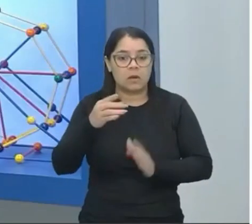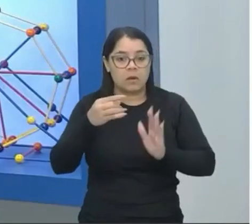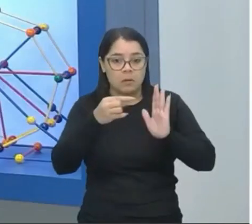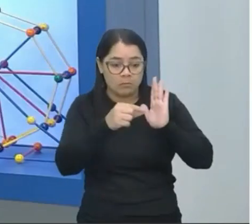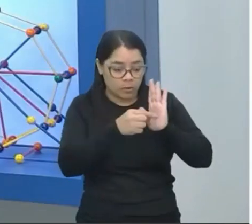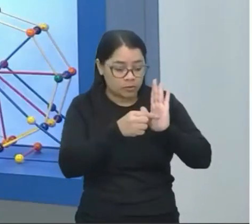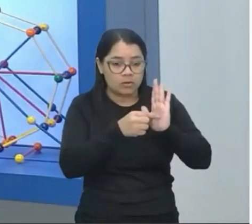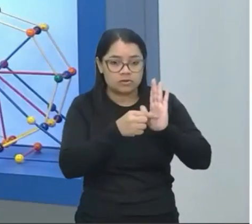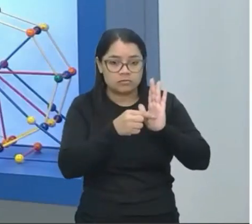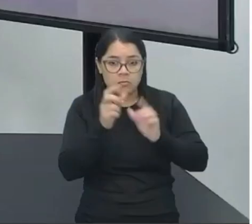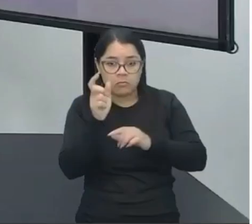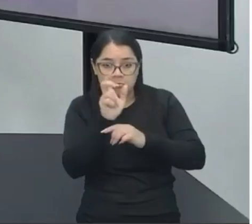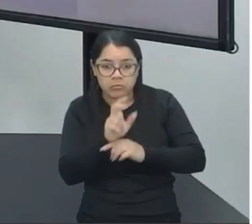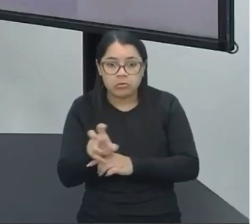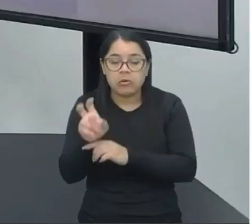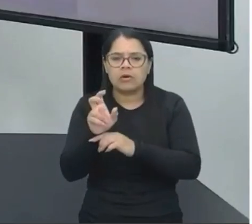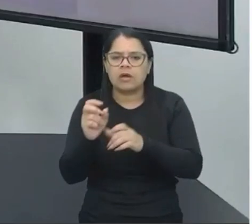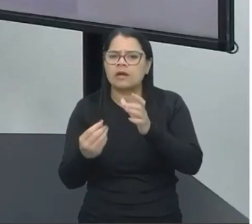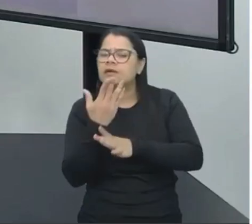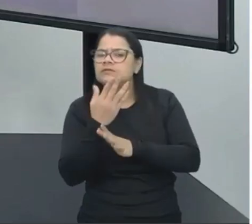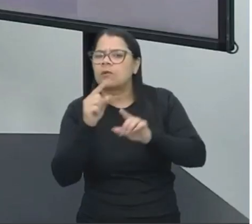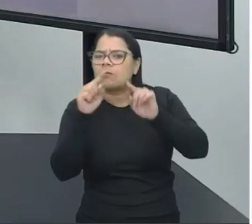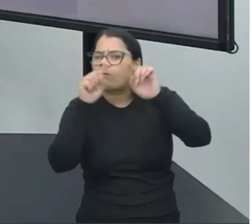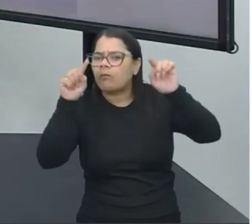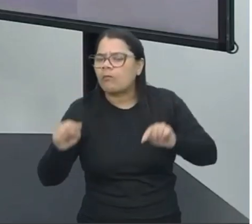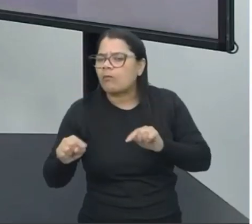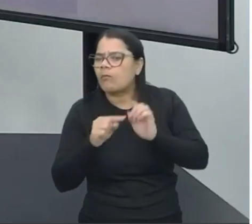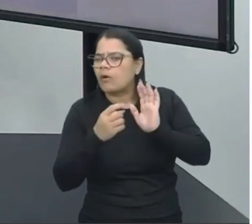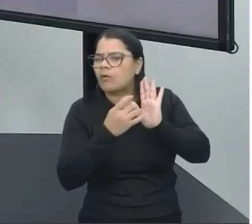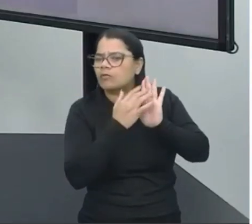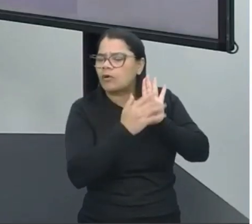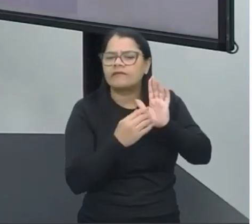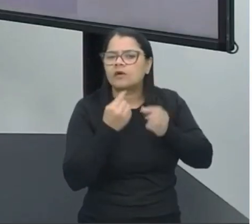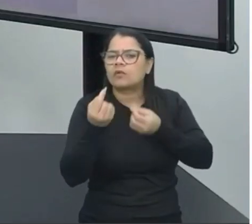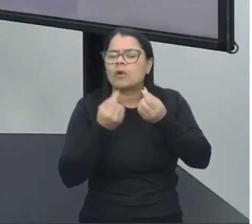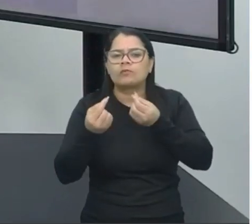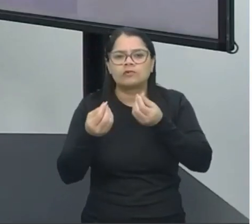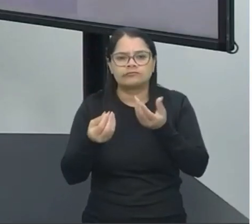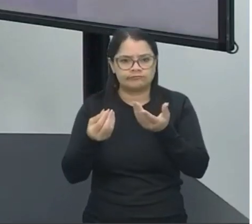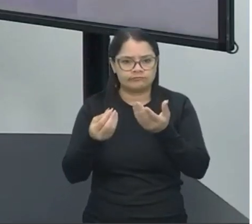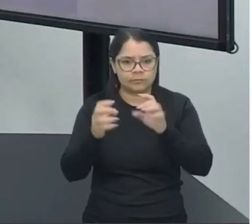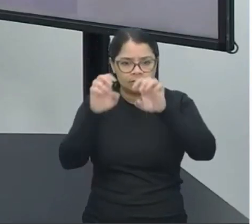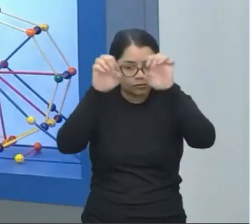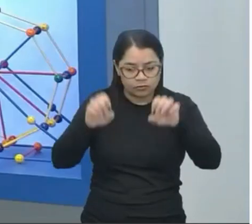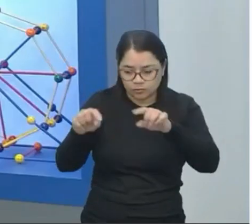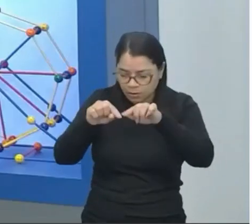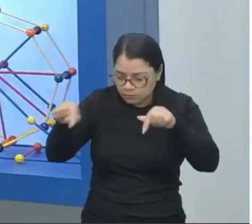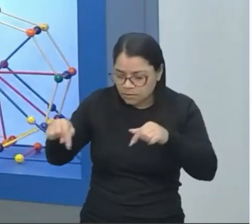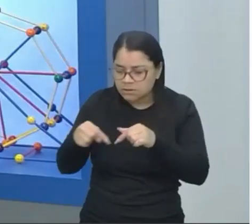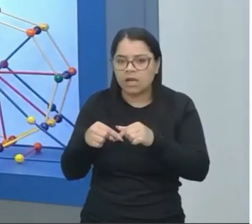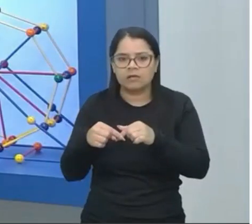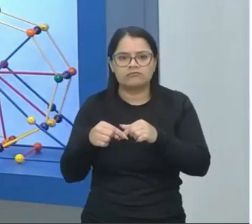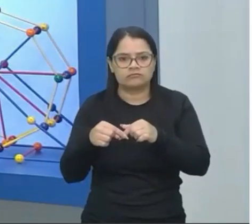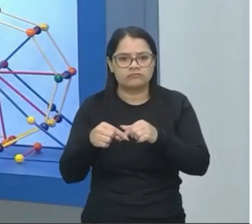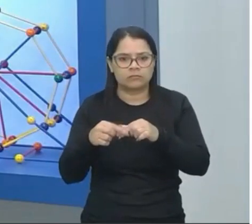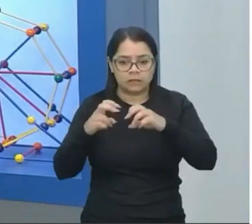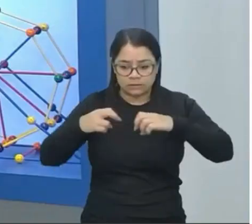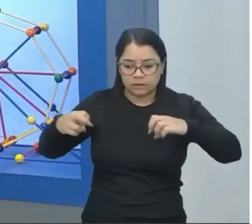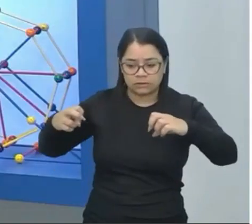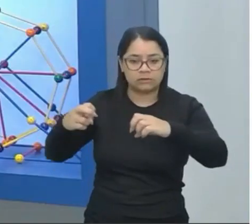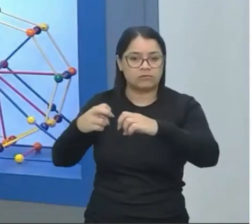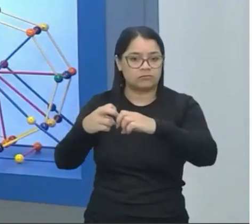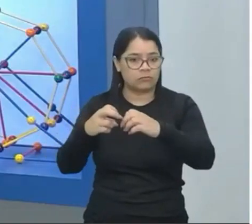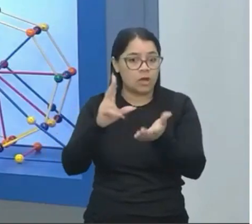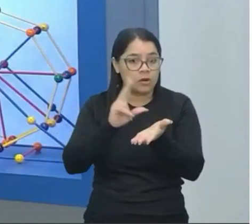a montagem do nosso cofre. E a primeira coisa a se fazer, professor, é planejar como você vai deixar a estrutura da sala. Você vai colocar estações de trabalho de